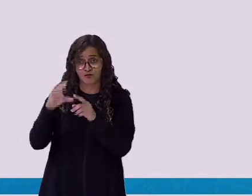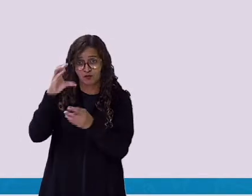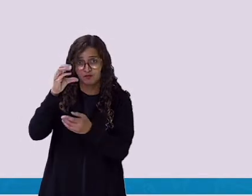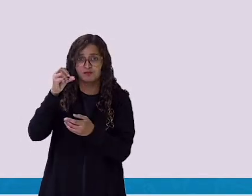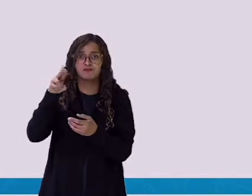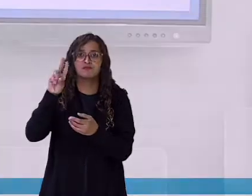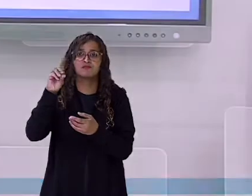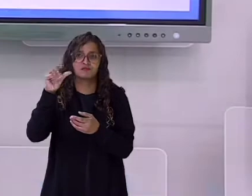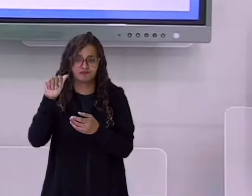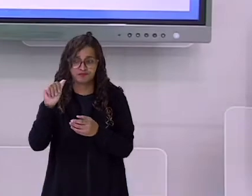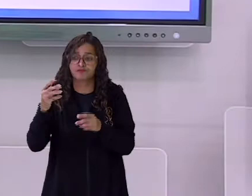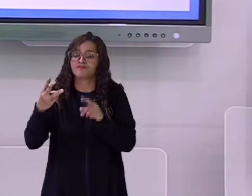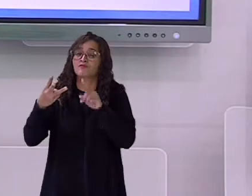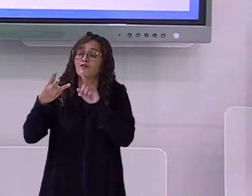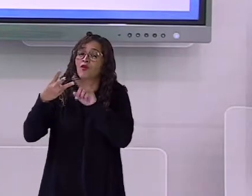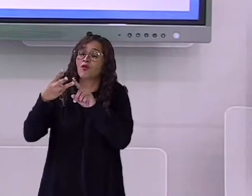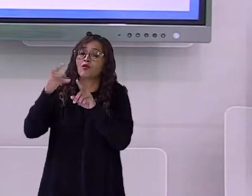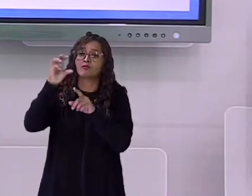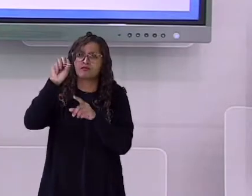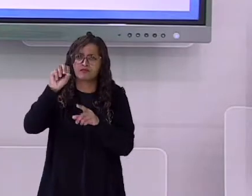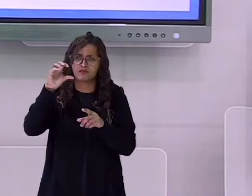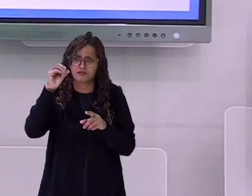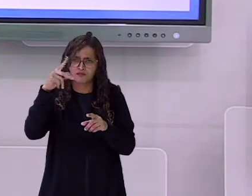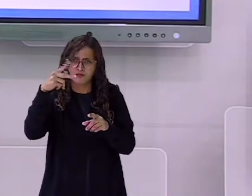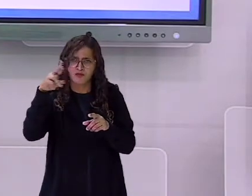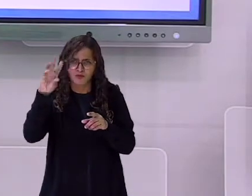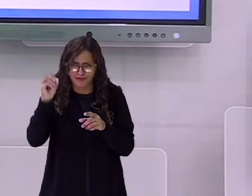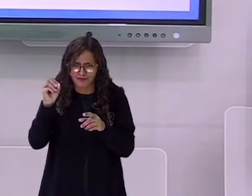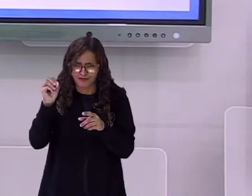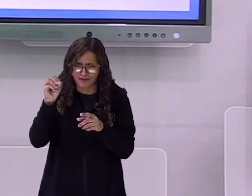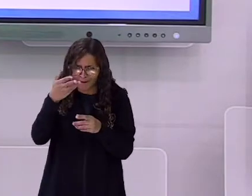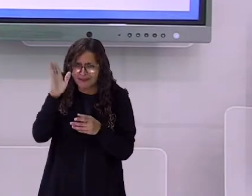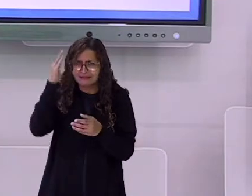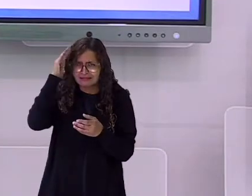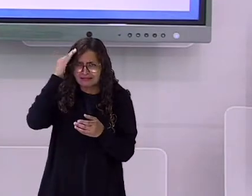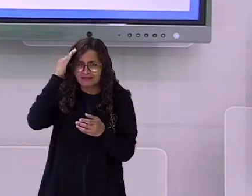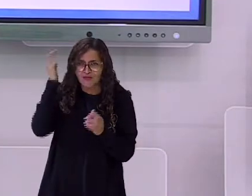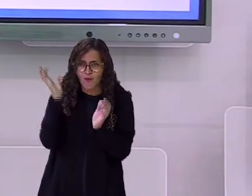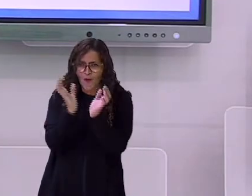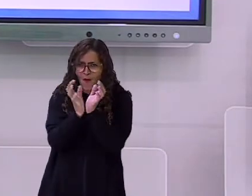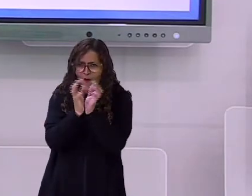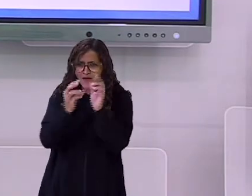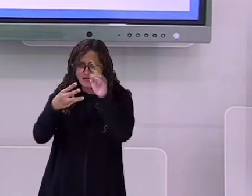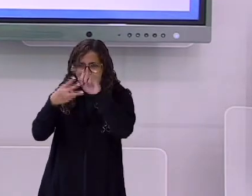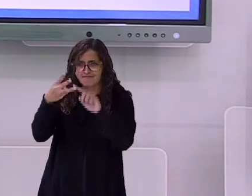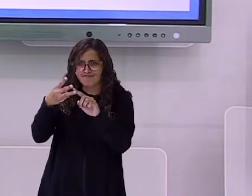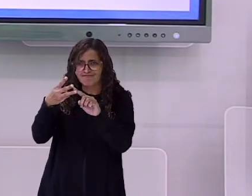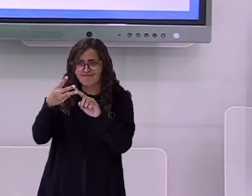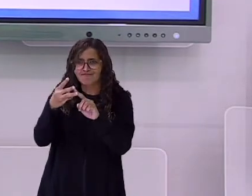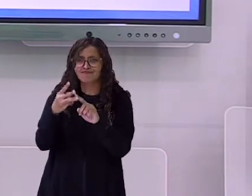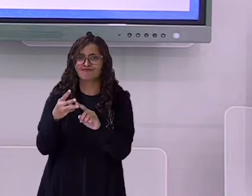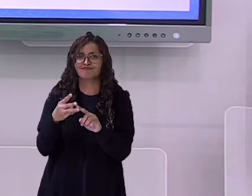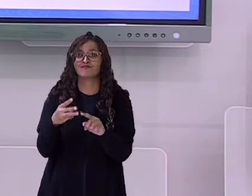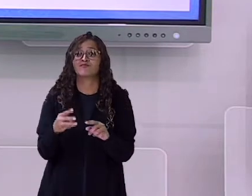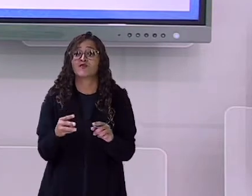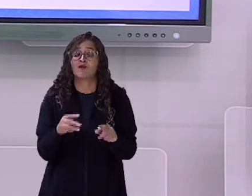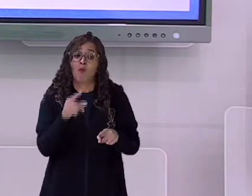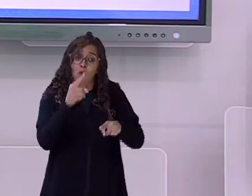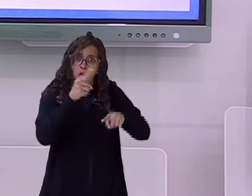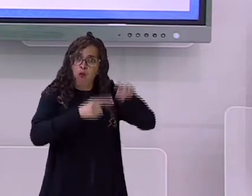de sopro. Agora deu para poder entender? Nós podemos falar que os